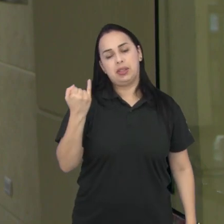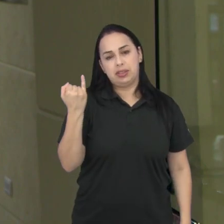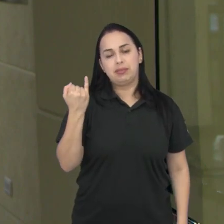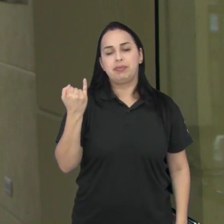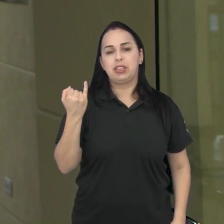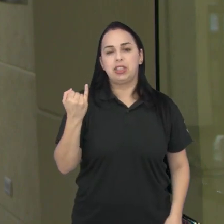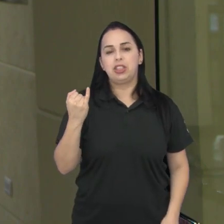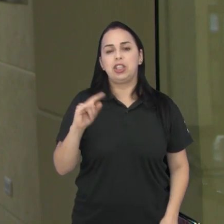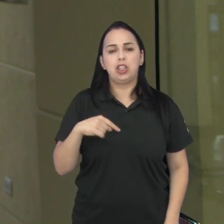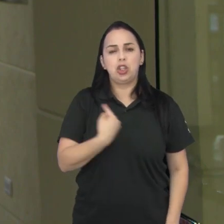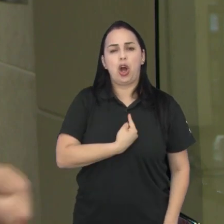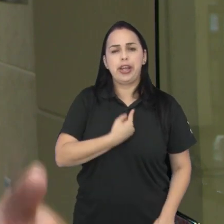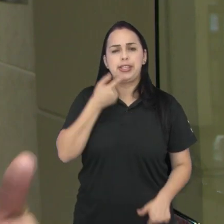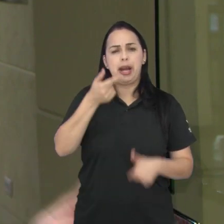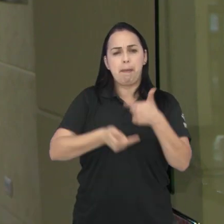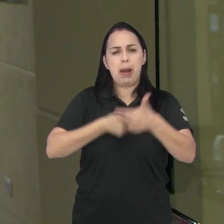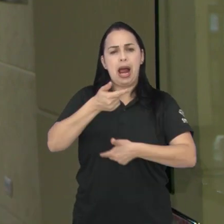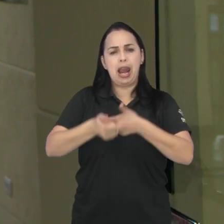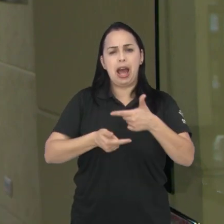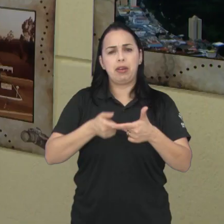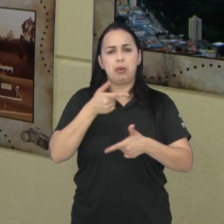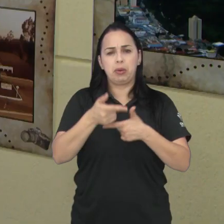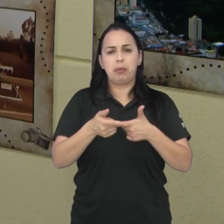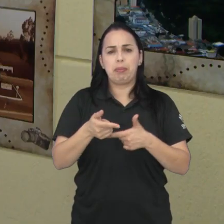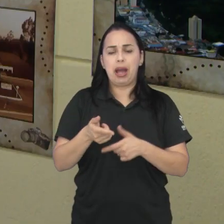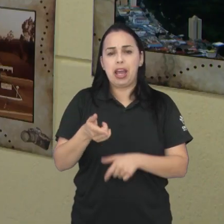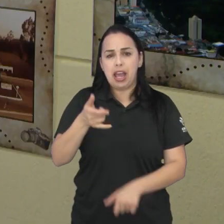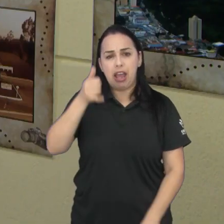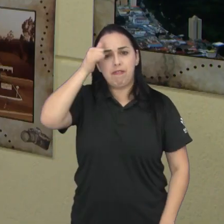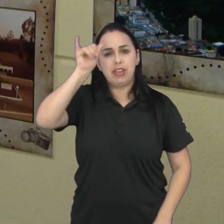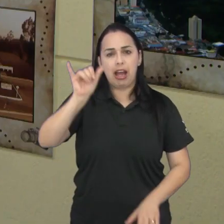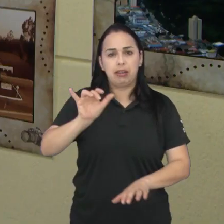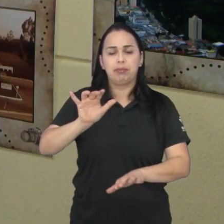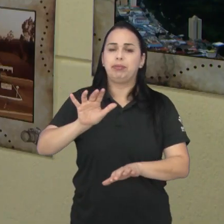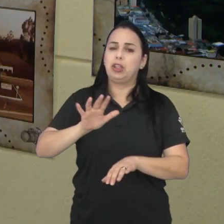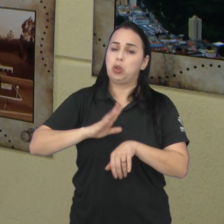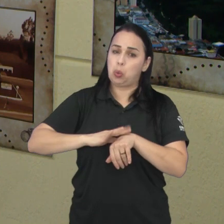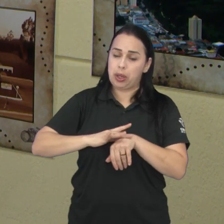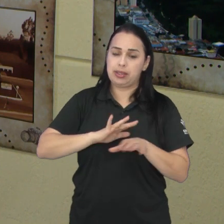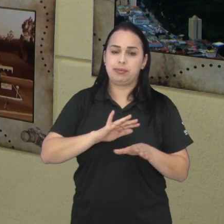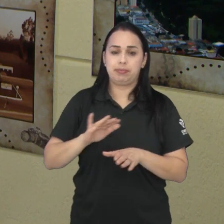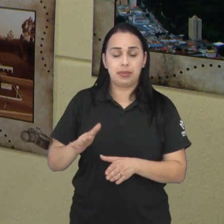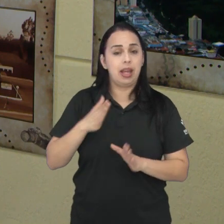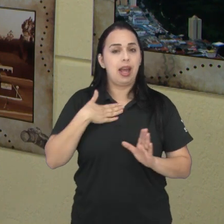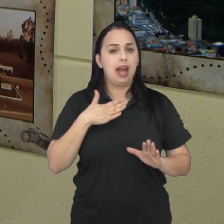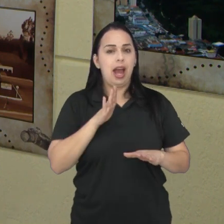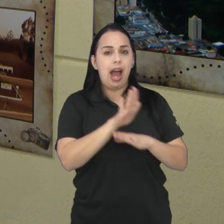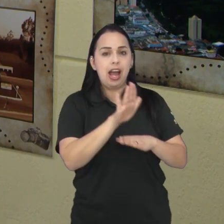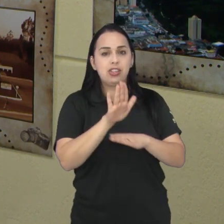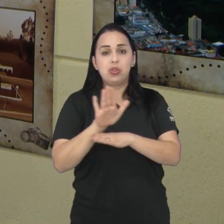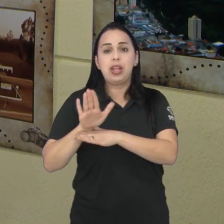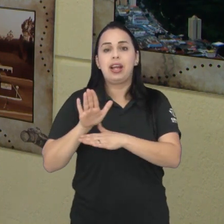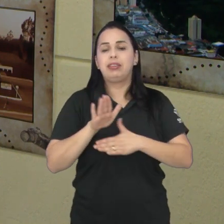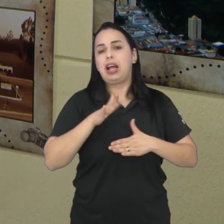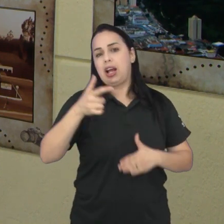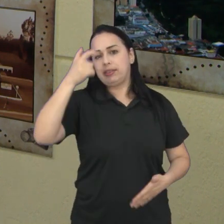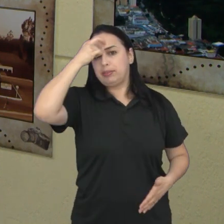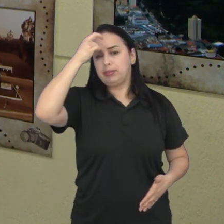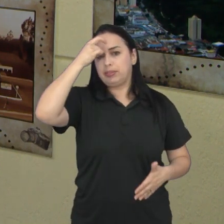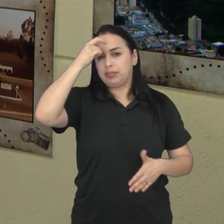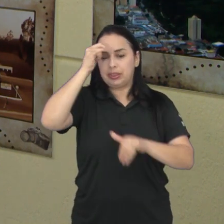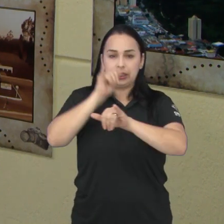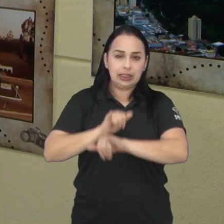cada vez mais tá trabalhando na prevenção Olha primeiro de tudo Acho que ajuda na campanha de conscientização